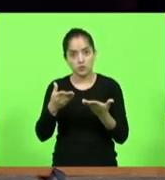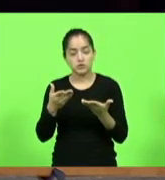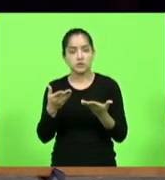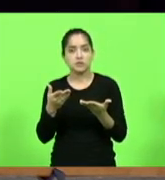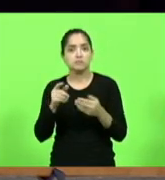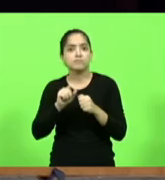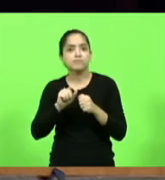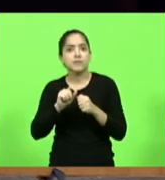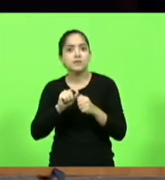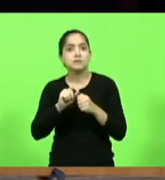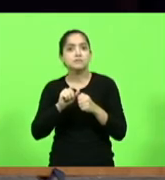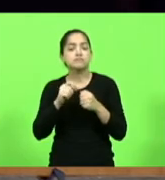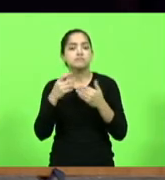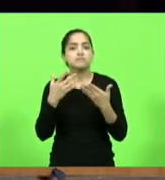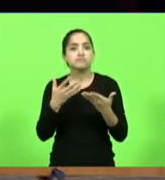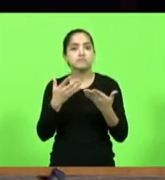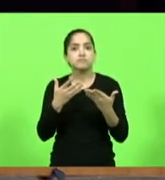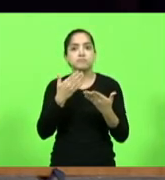um apelo